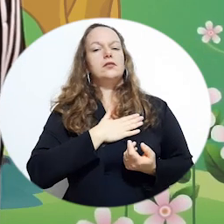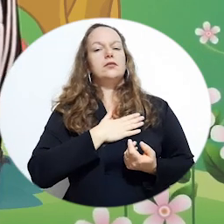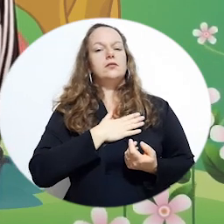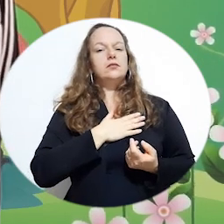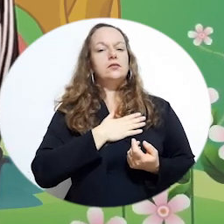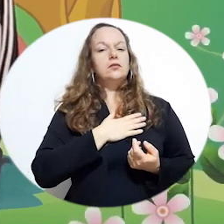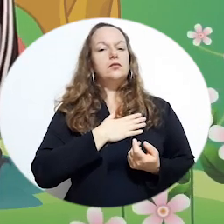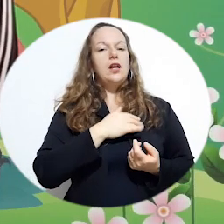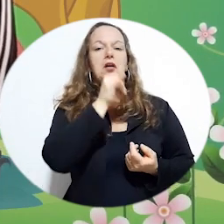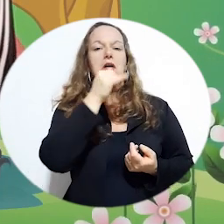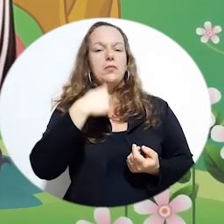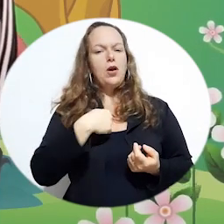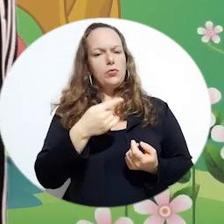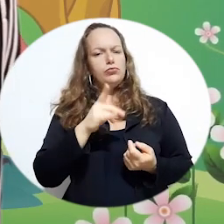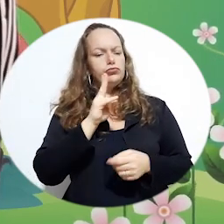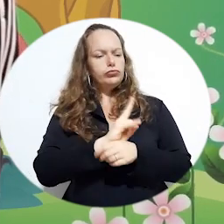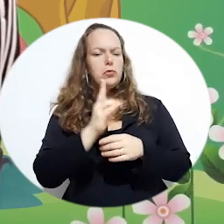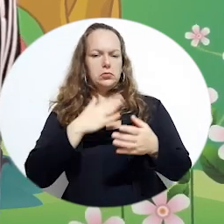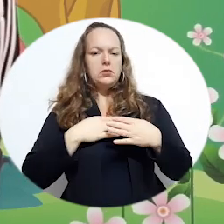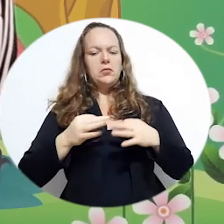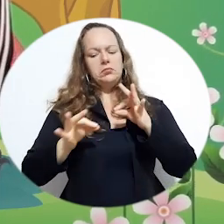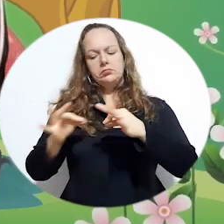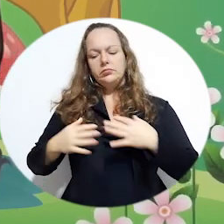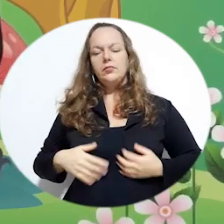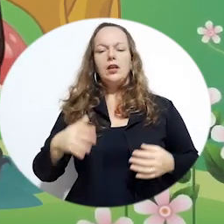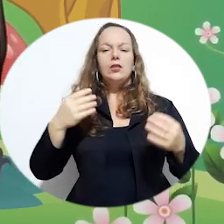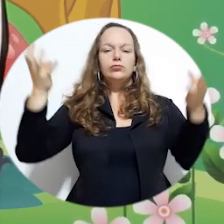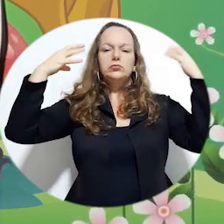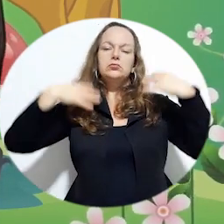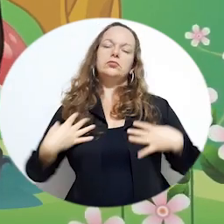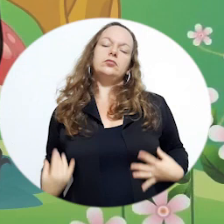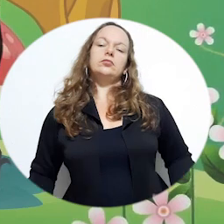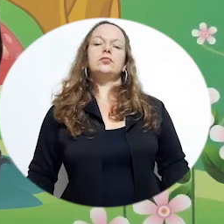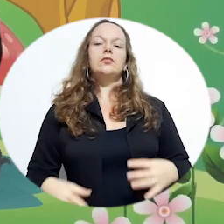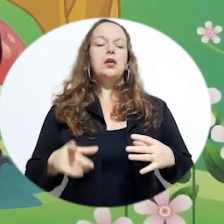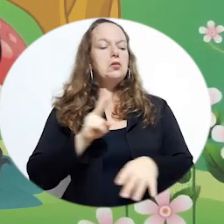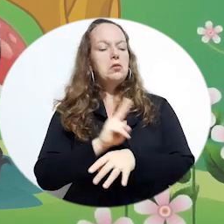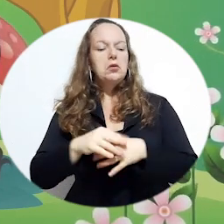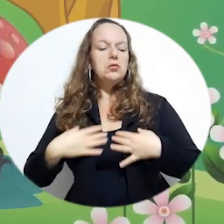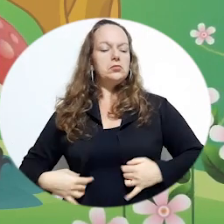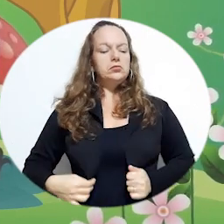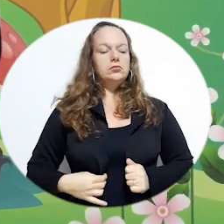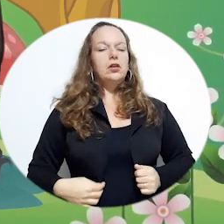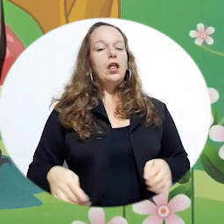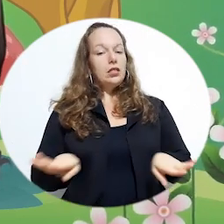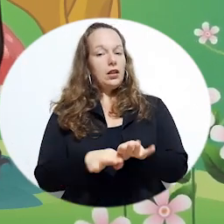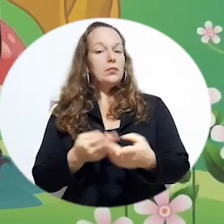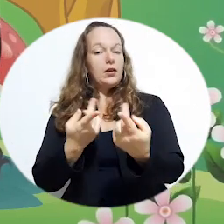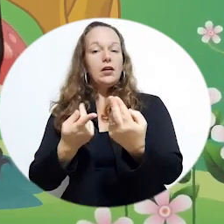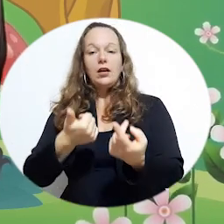eu amo a mim mesmo, eu não faço mal a ele? Porque eu não faria mal a mim mesma, eu me